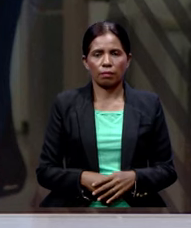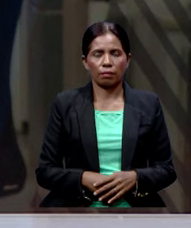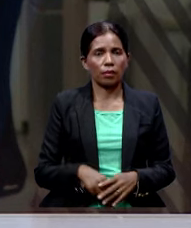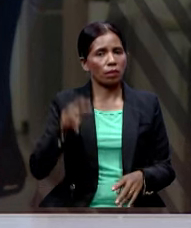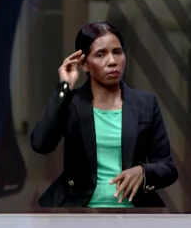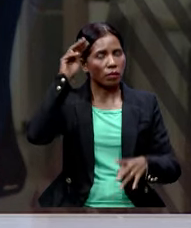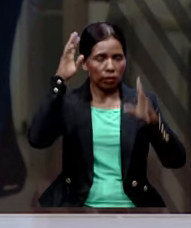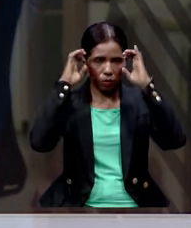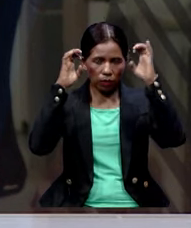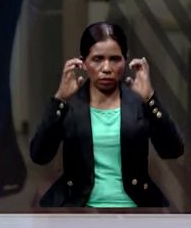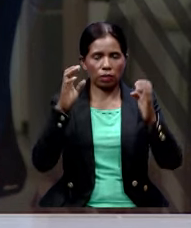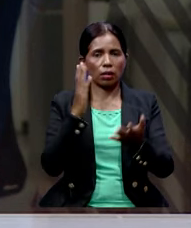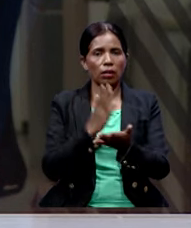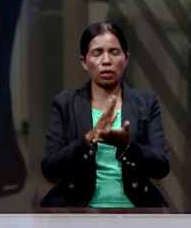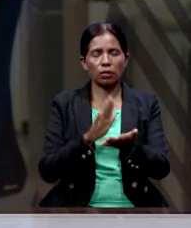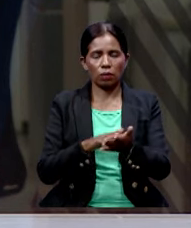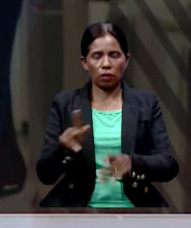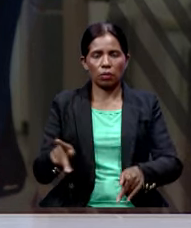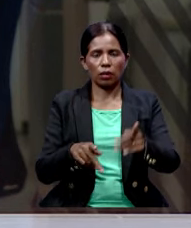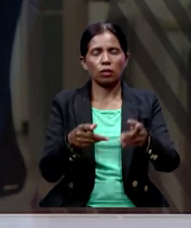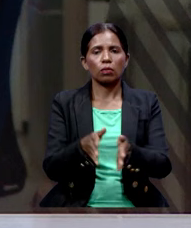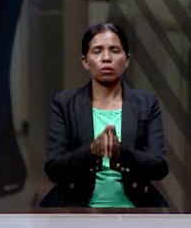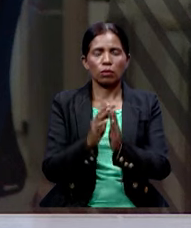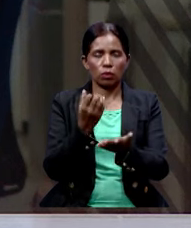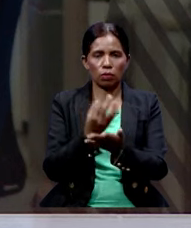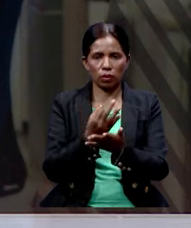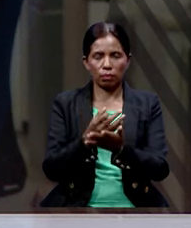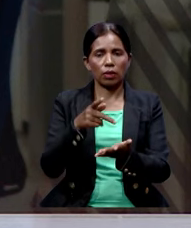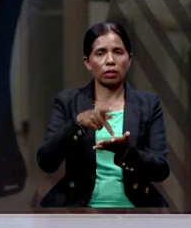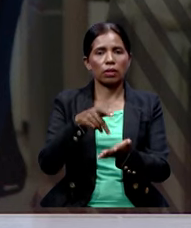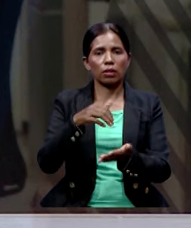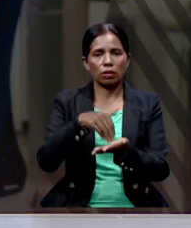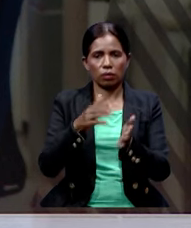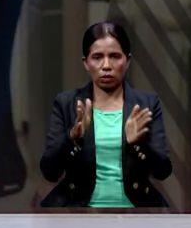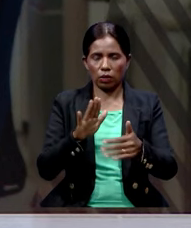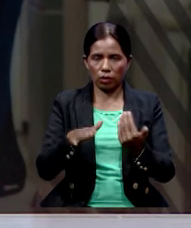Ministério da Educação banda a escola pública a atual cobrança ba estudante Sira.